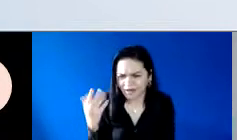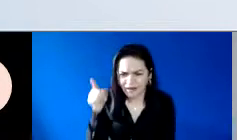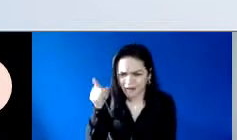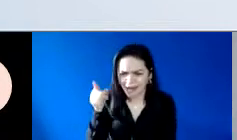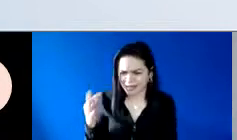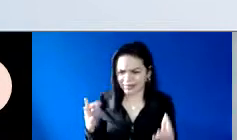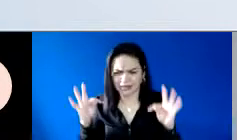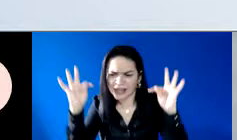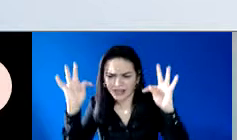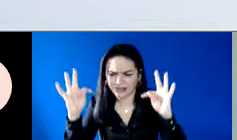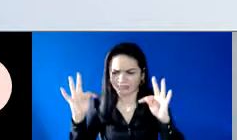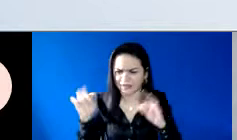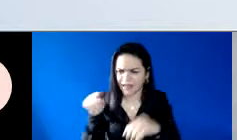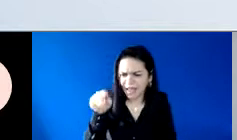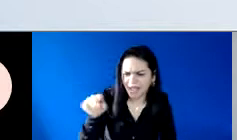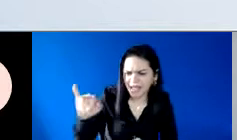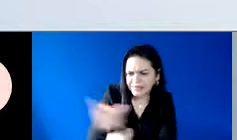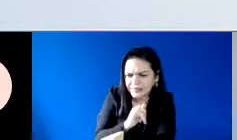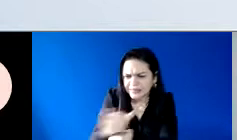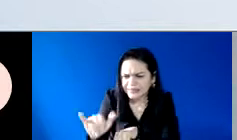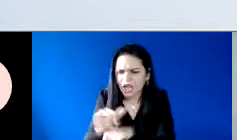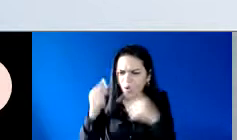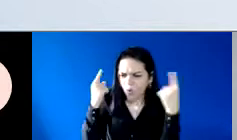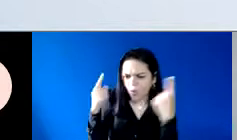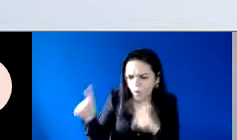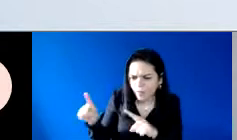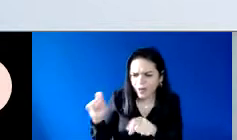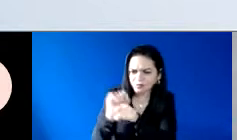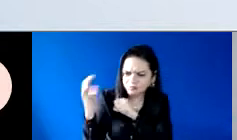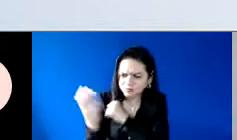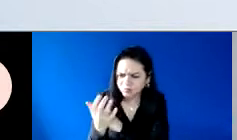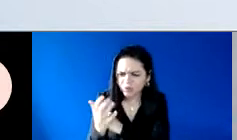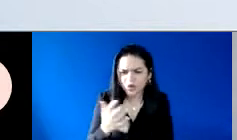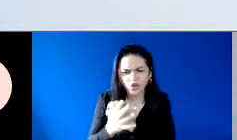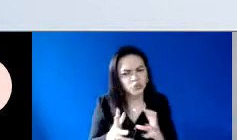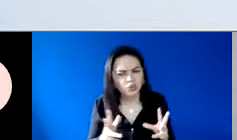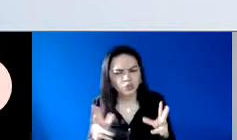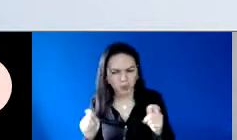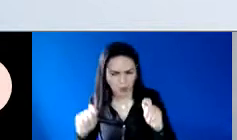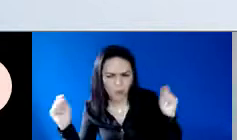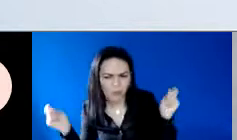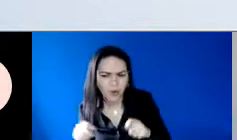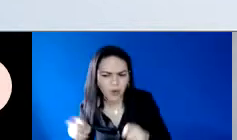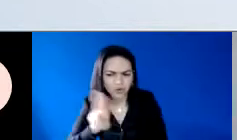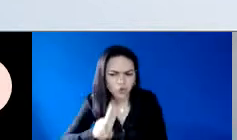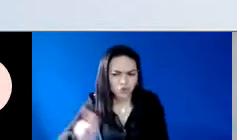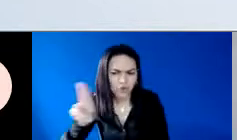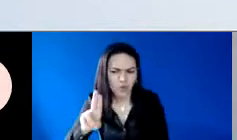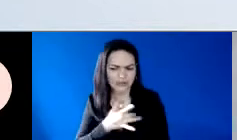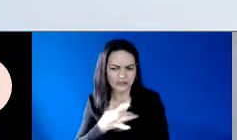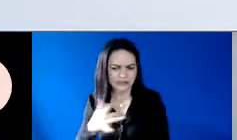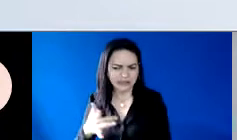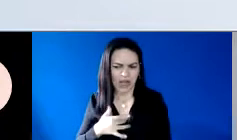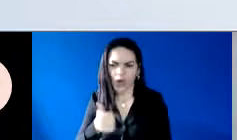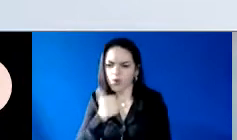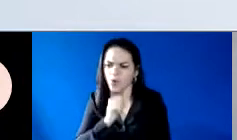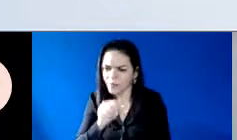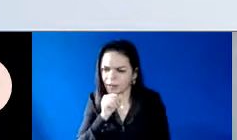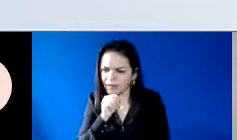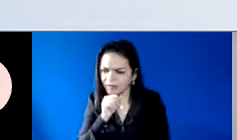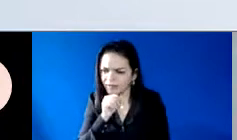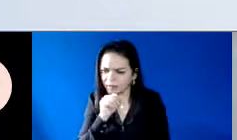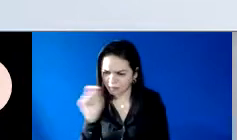tecnologia, essas estratégias que vocês utilizaram no combate da pandemia, isso pode ser usado na saúde materna e infantil? E a resposta é,